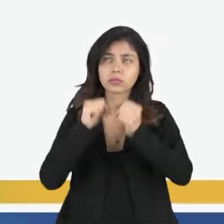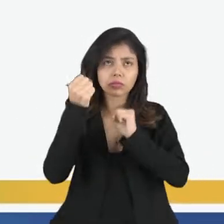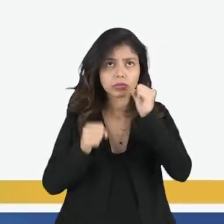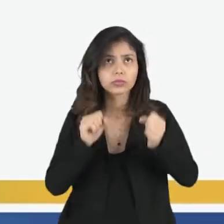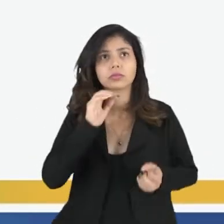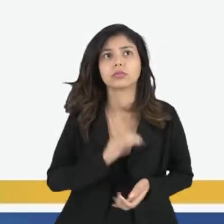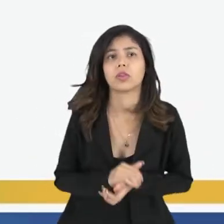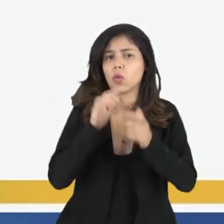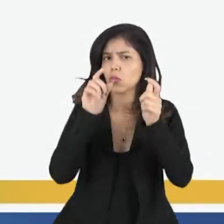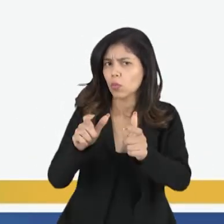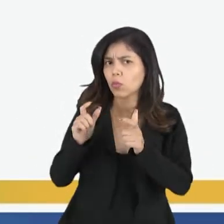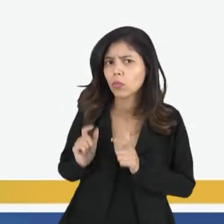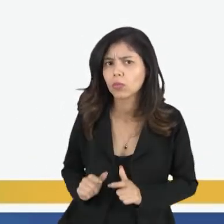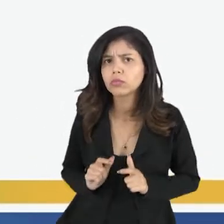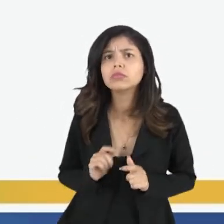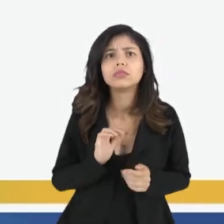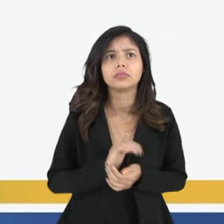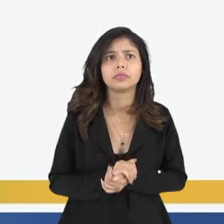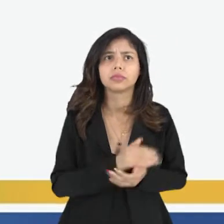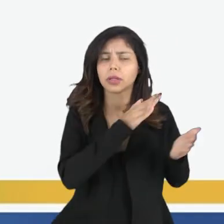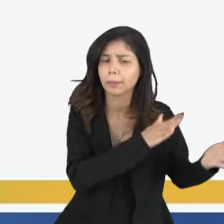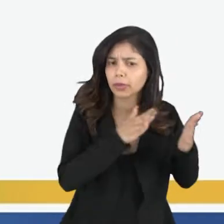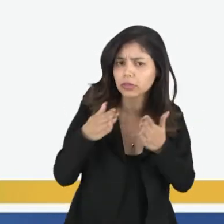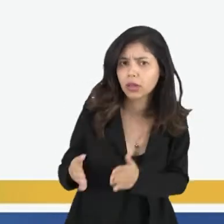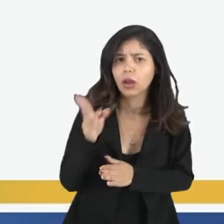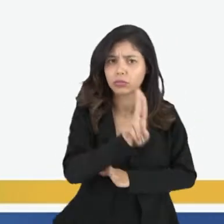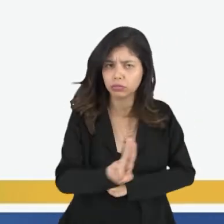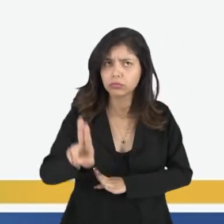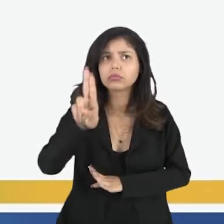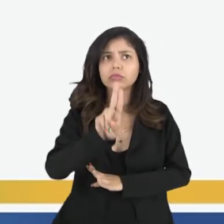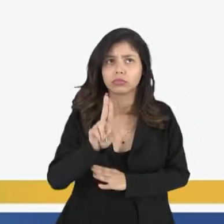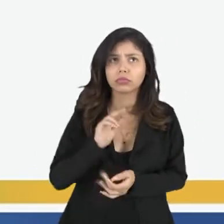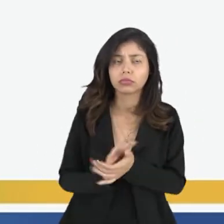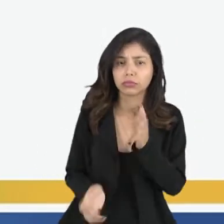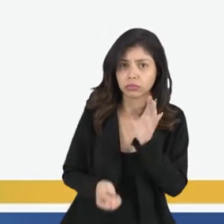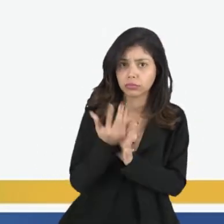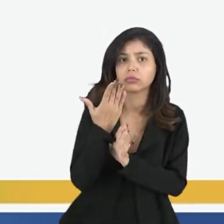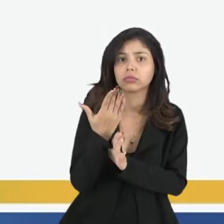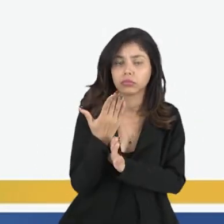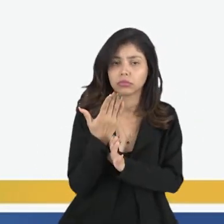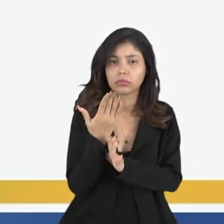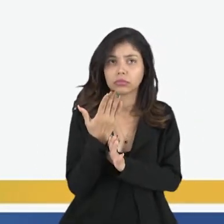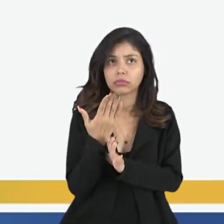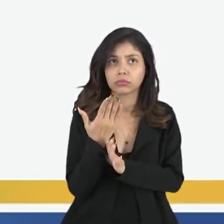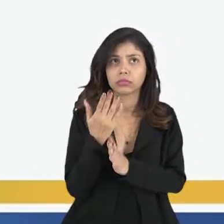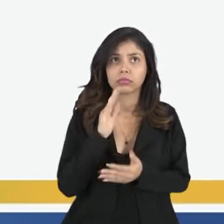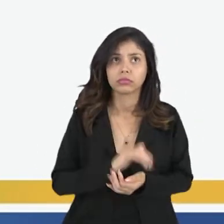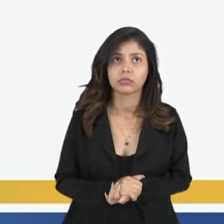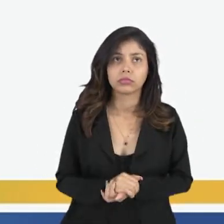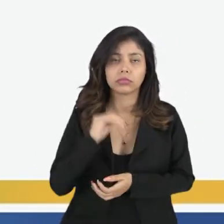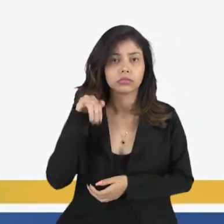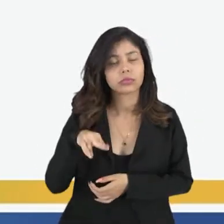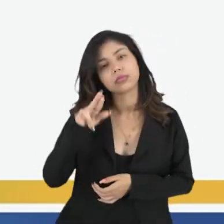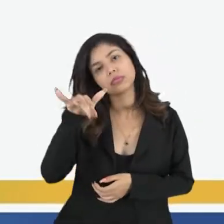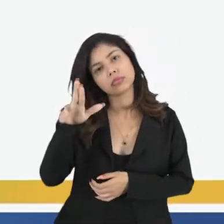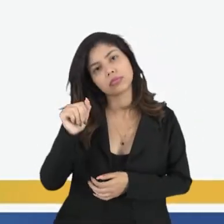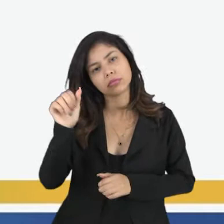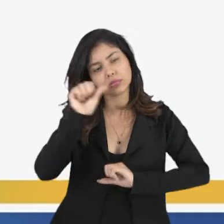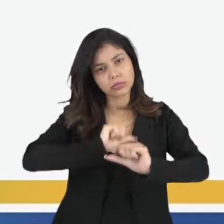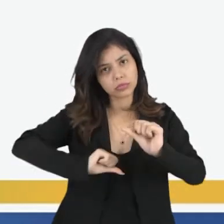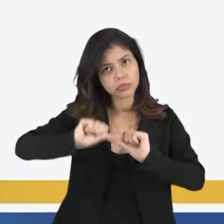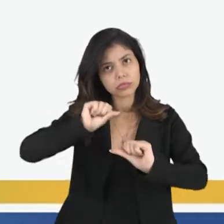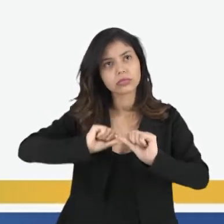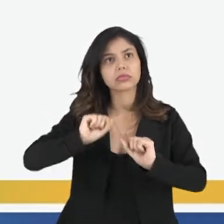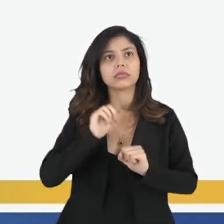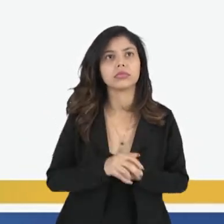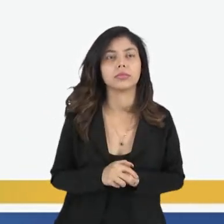Industrial, onde passou-se a utilizar muito a máquina em virtude de